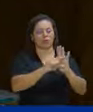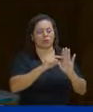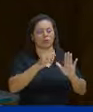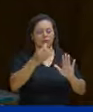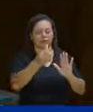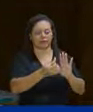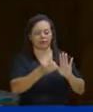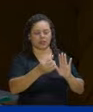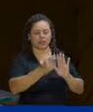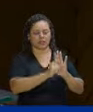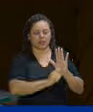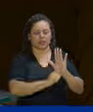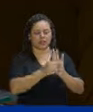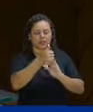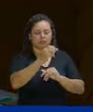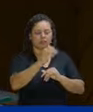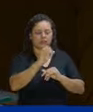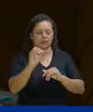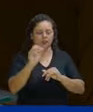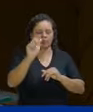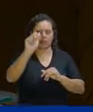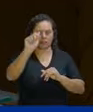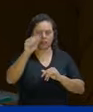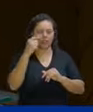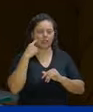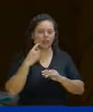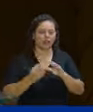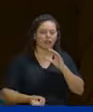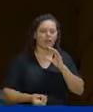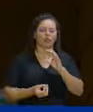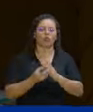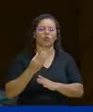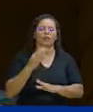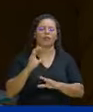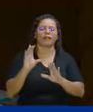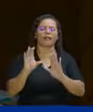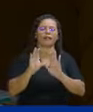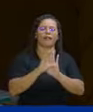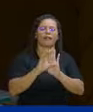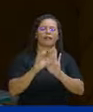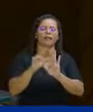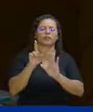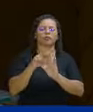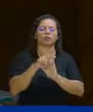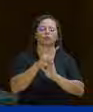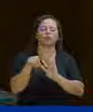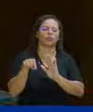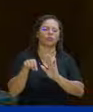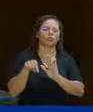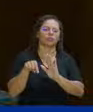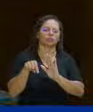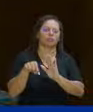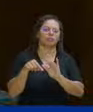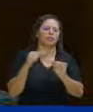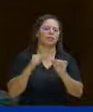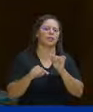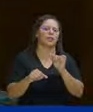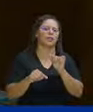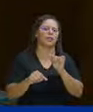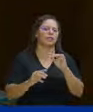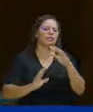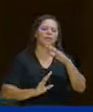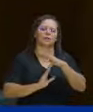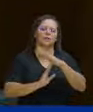parágrafo 6º do artigo 100-A, que cria a verdadeira cláusula geral de exclusão de todos os limites